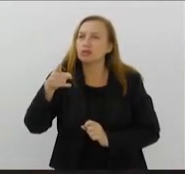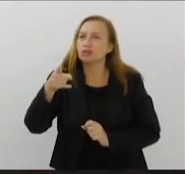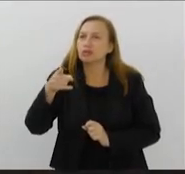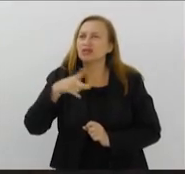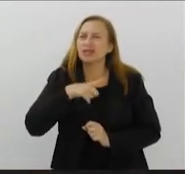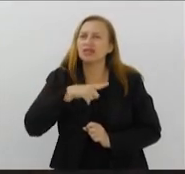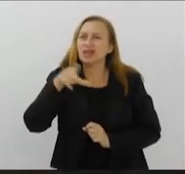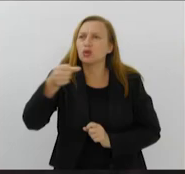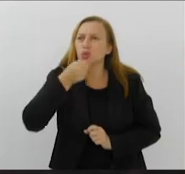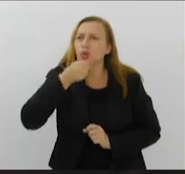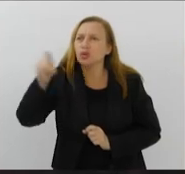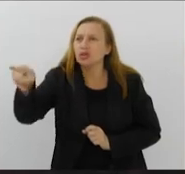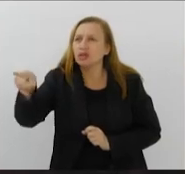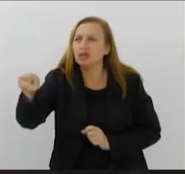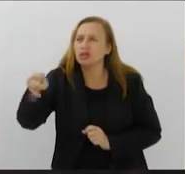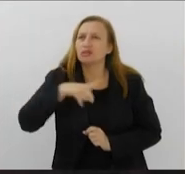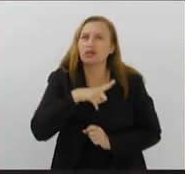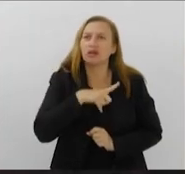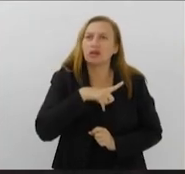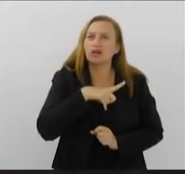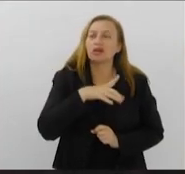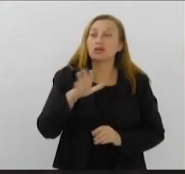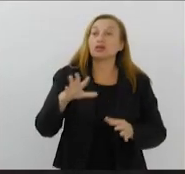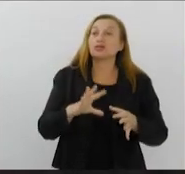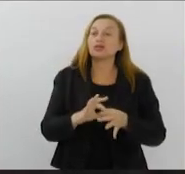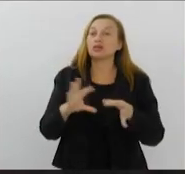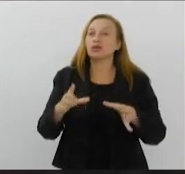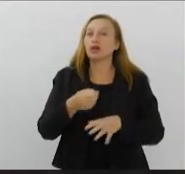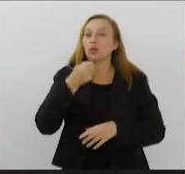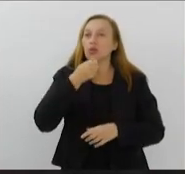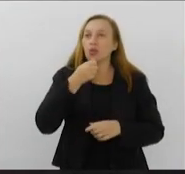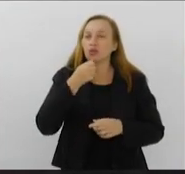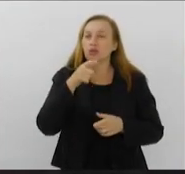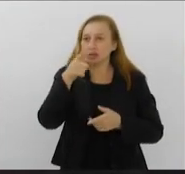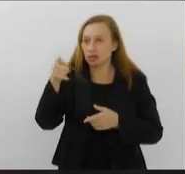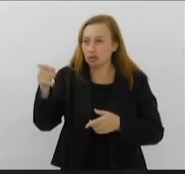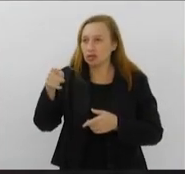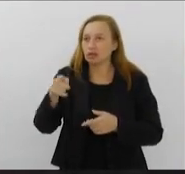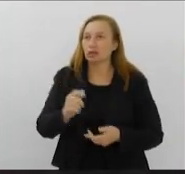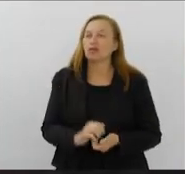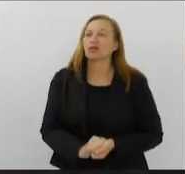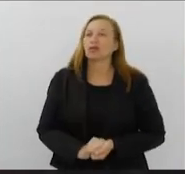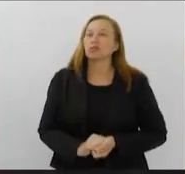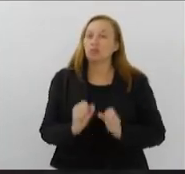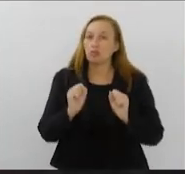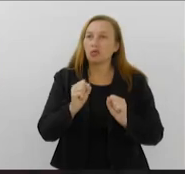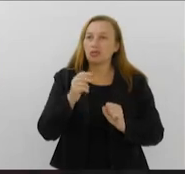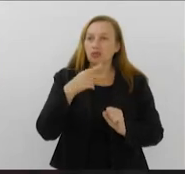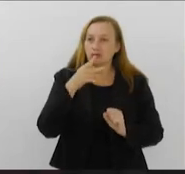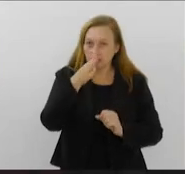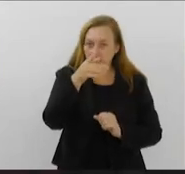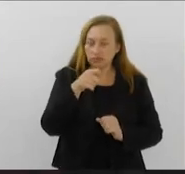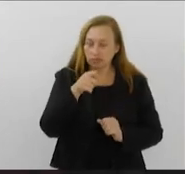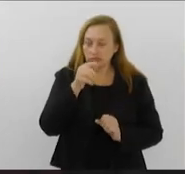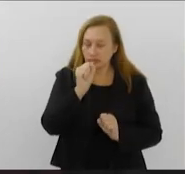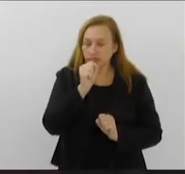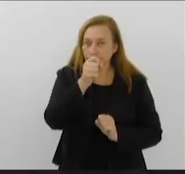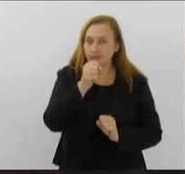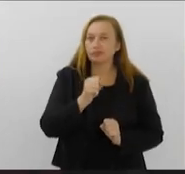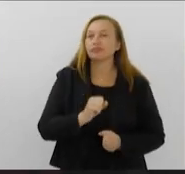Tem microfone de Aparte aqui? Tem? Então eu vou abrir o microfone de Aparte. Pode ser. Ah, tá. Está aí o